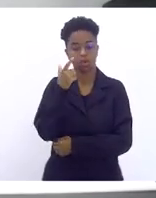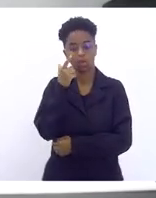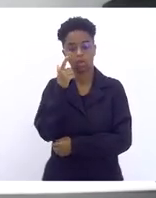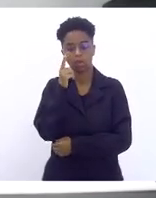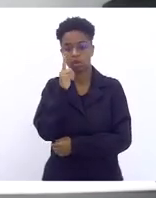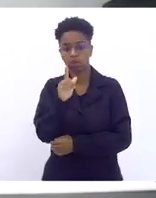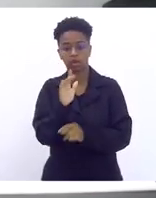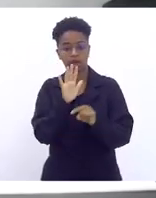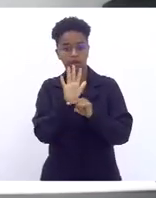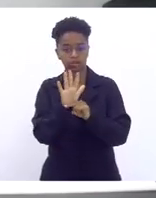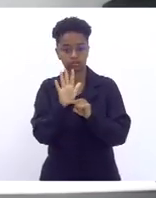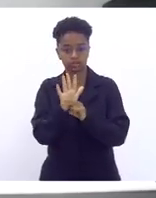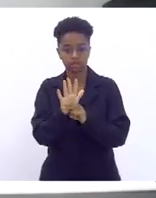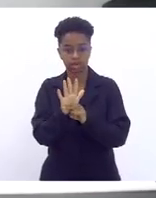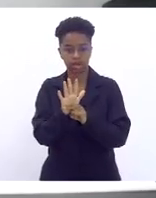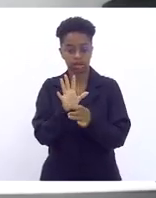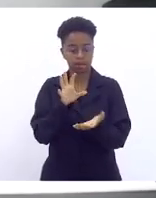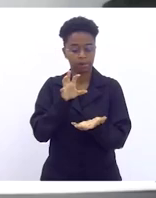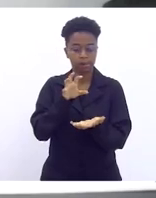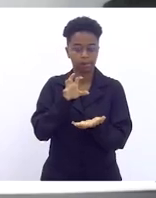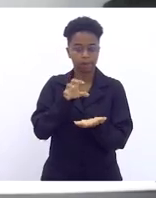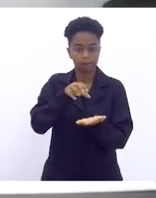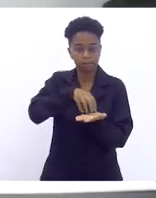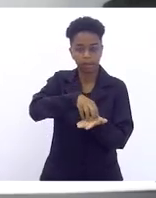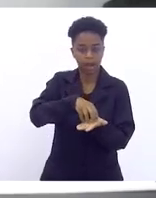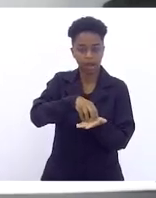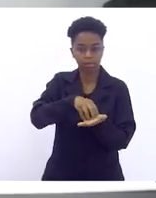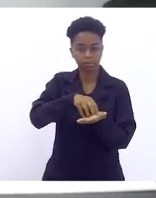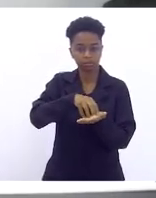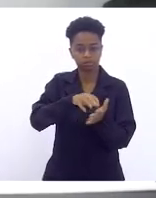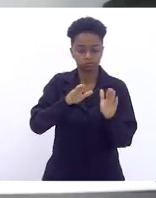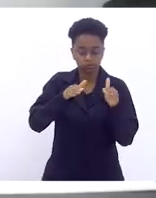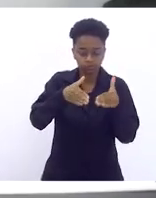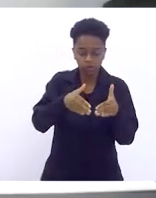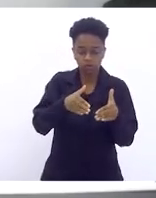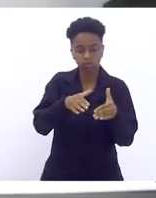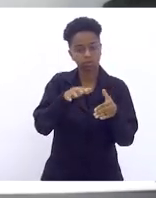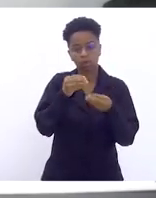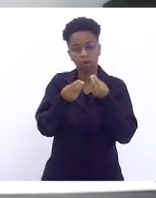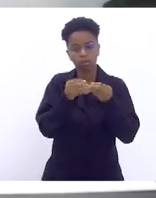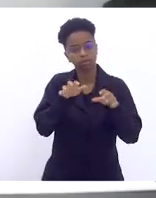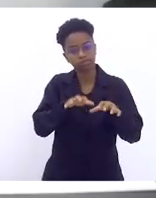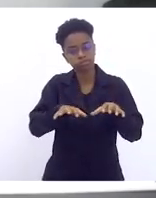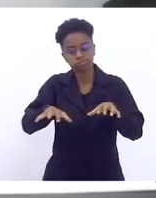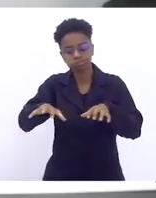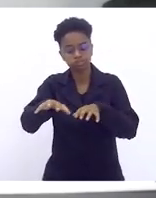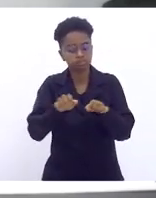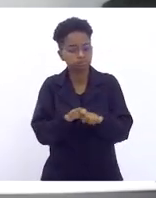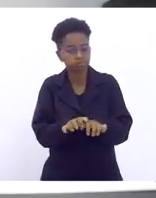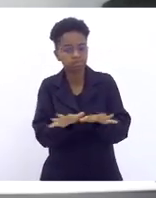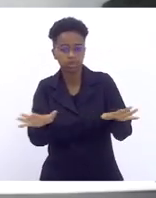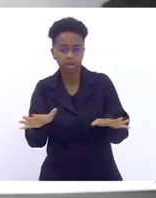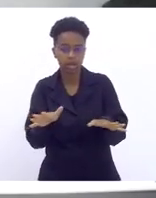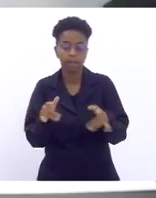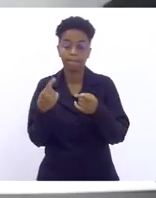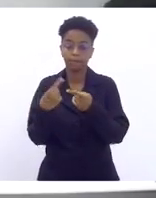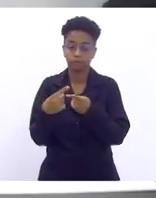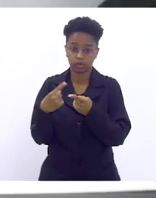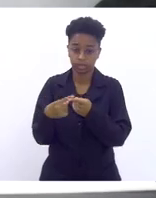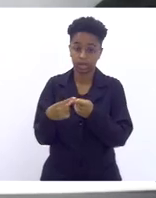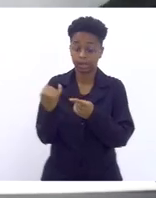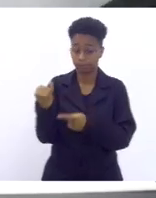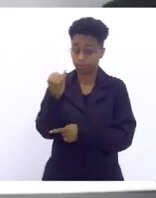a diminuir essa centralidade né isso é uma coisa muito importante porque quando fala